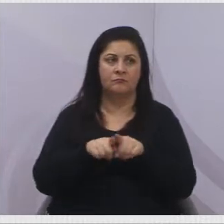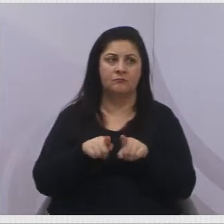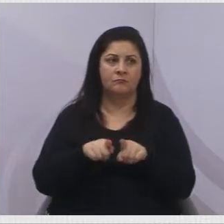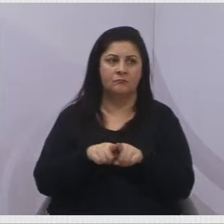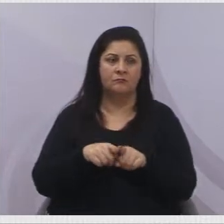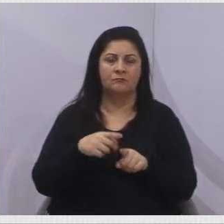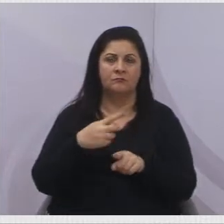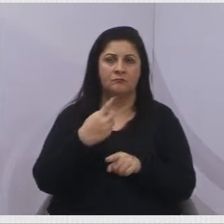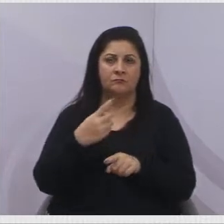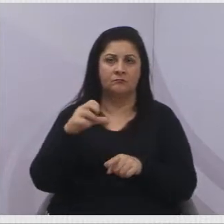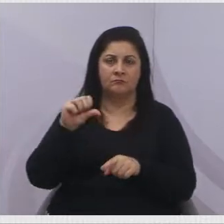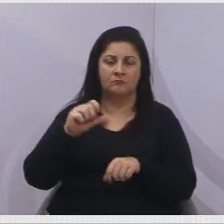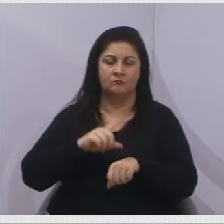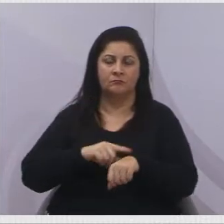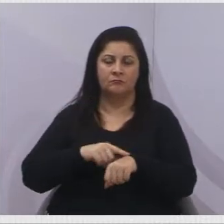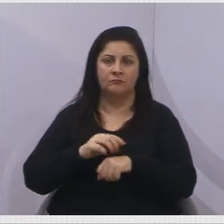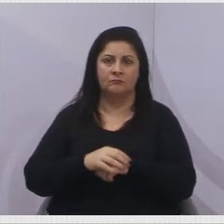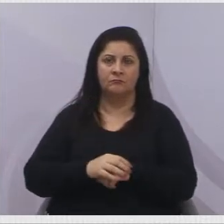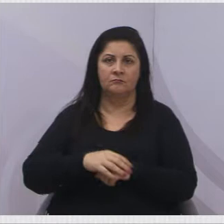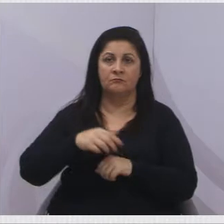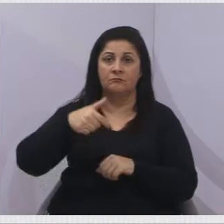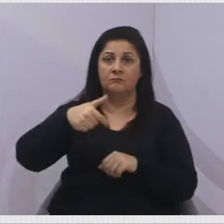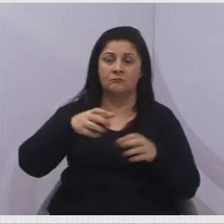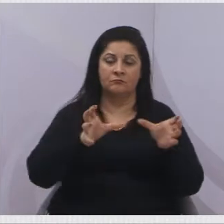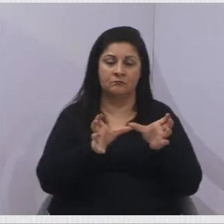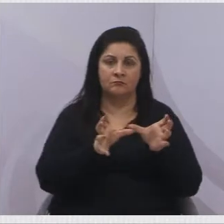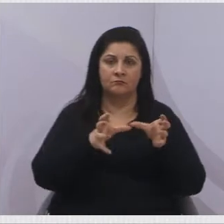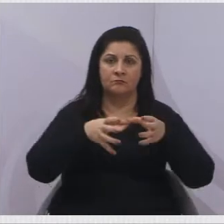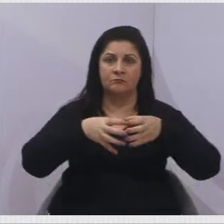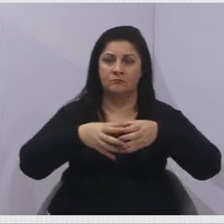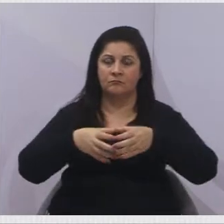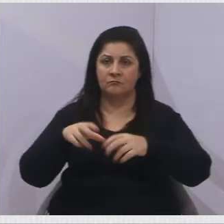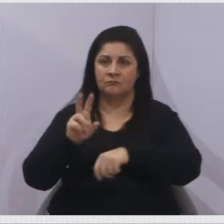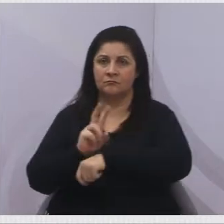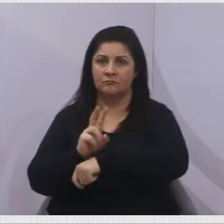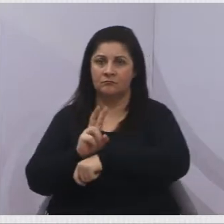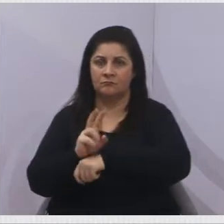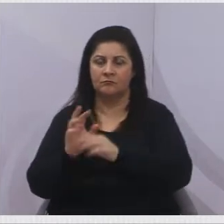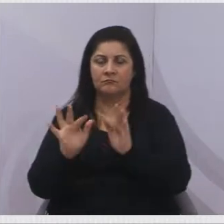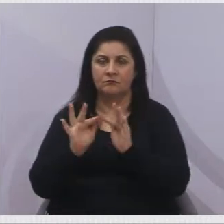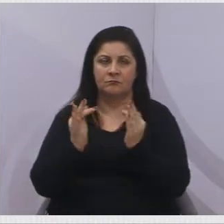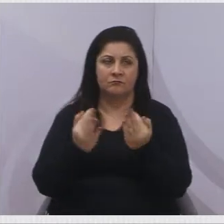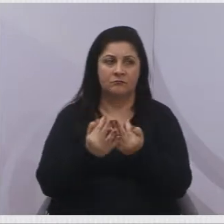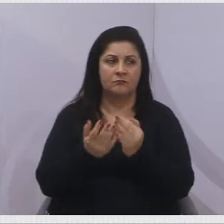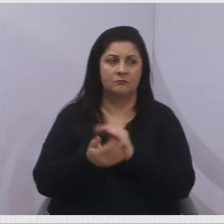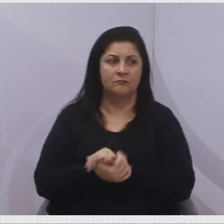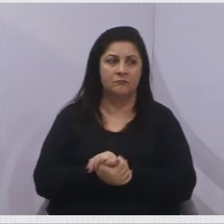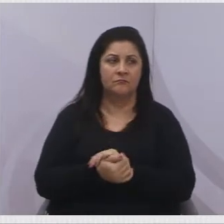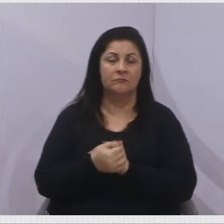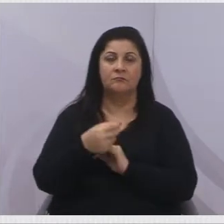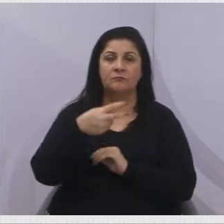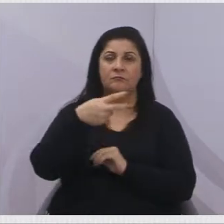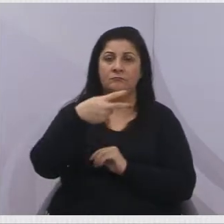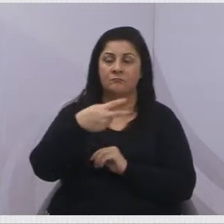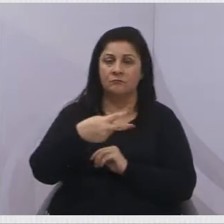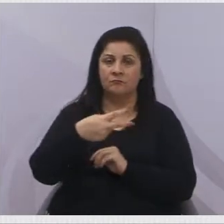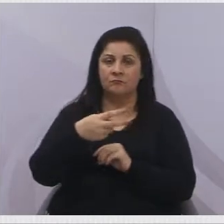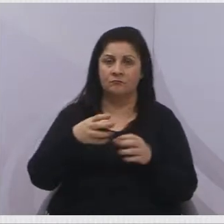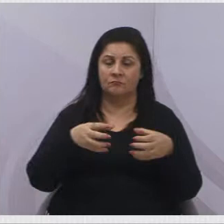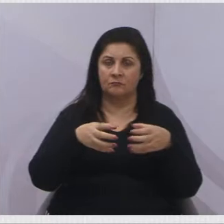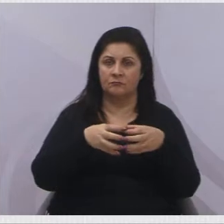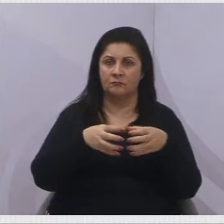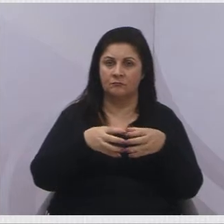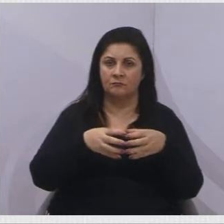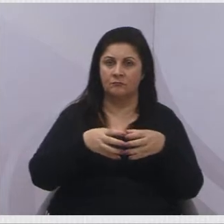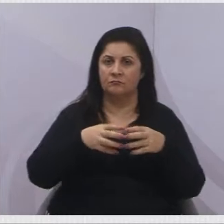horas, 7 equipes de núcleo ampliado de saúde da família, 2 equipes multidisciplinares de